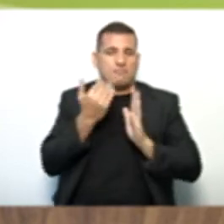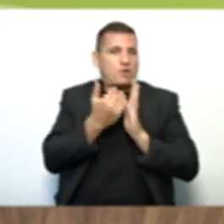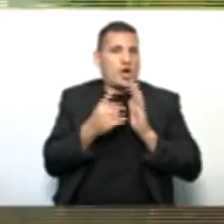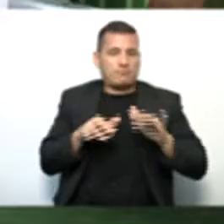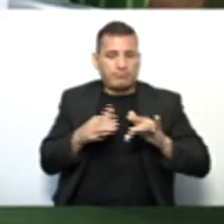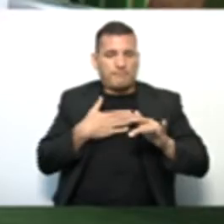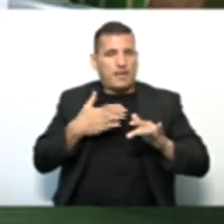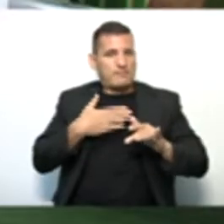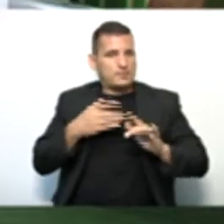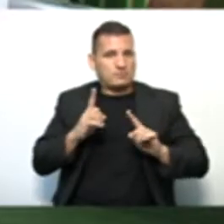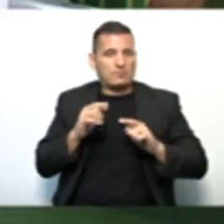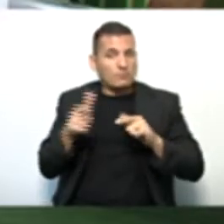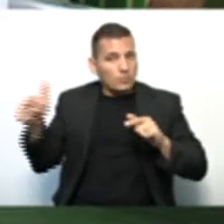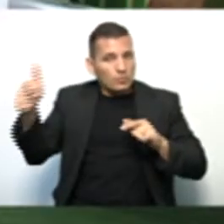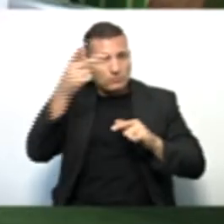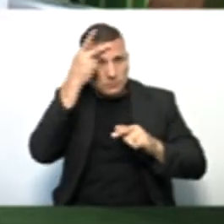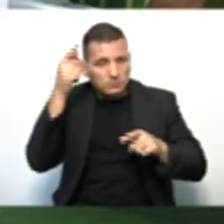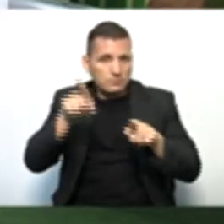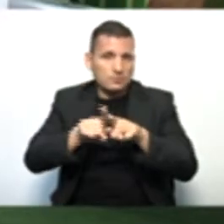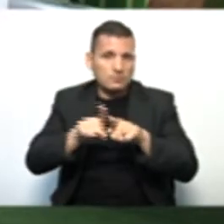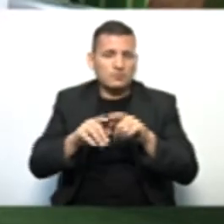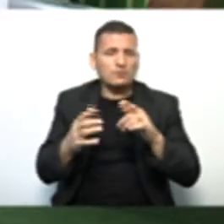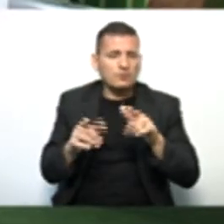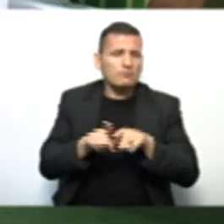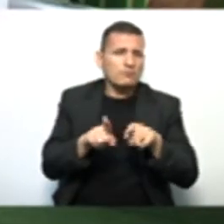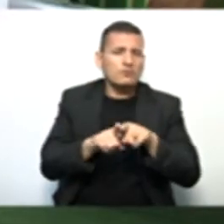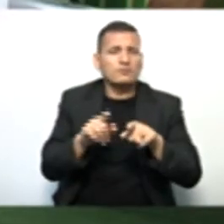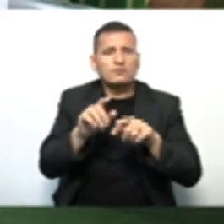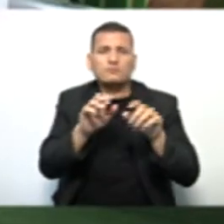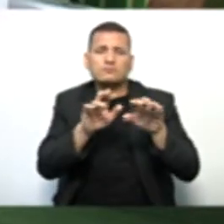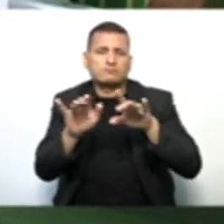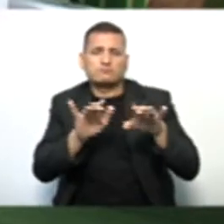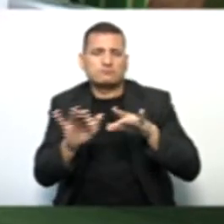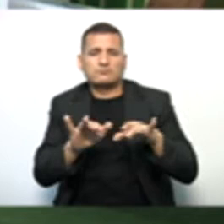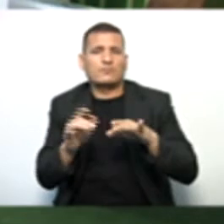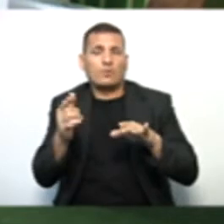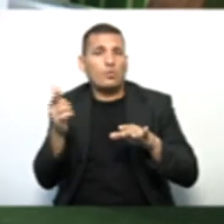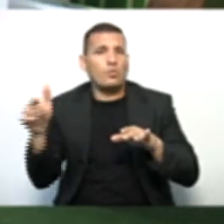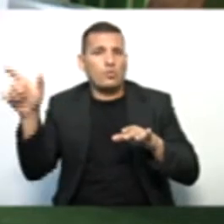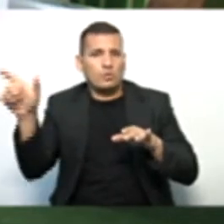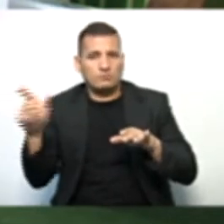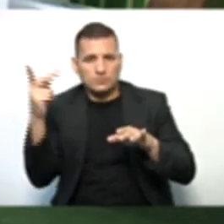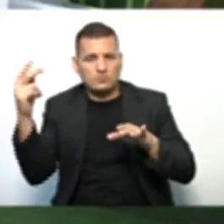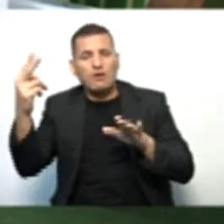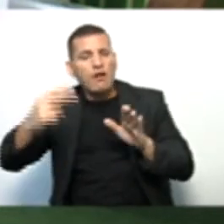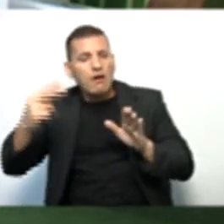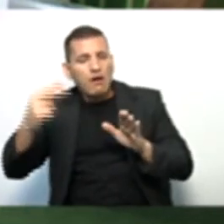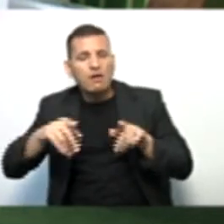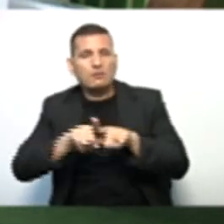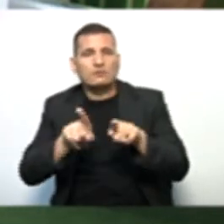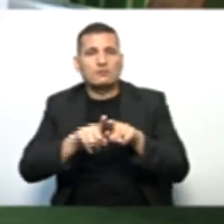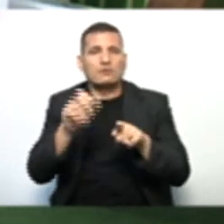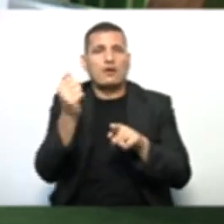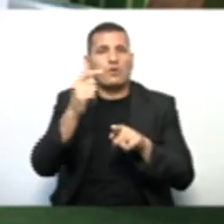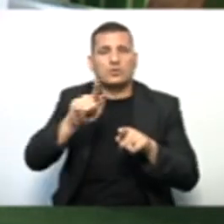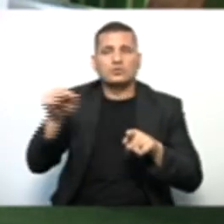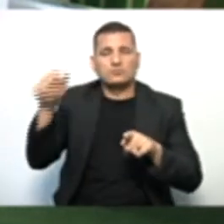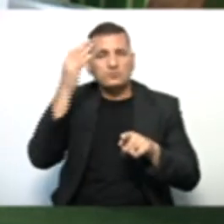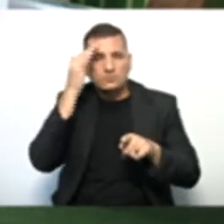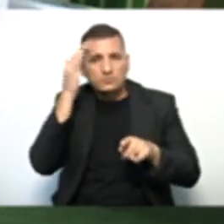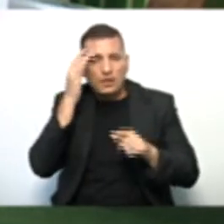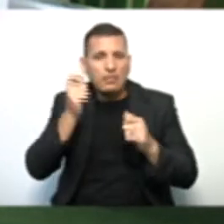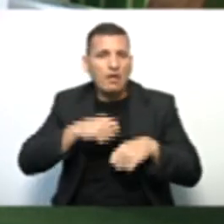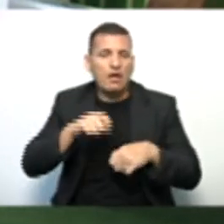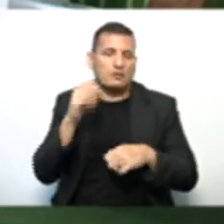É até forma de escrita, como a gente vai escrever para o usuário ler aquela situação toda, aquele algoritmo em si que ele vai ler para poder